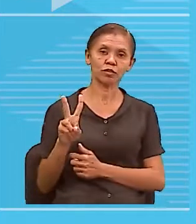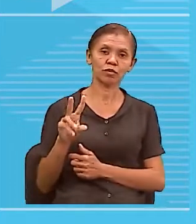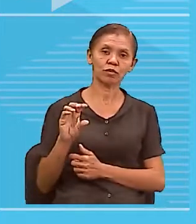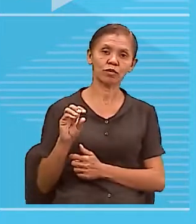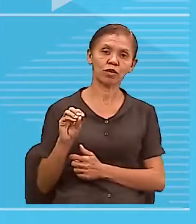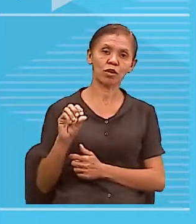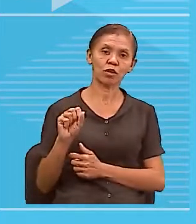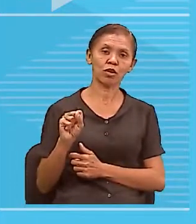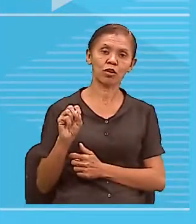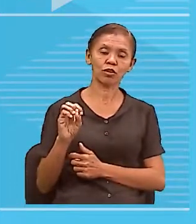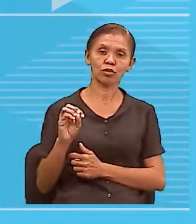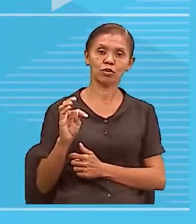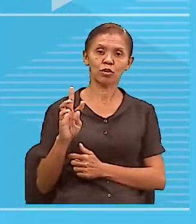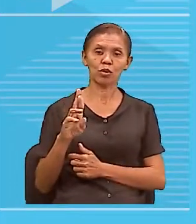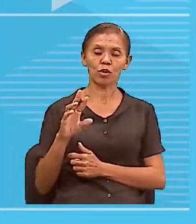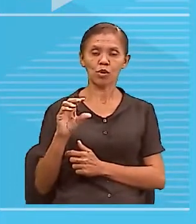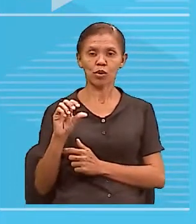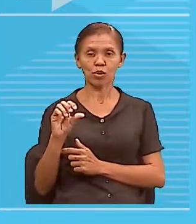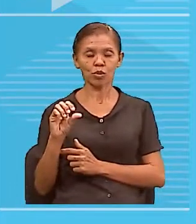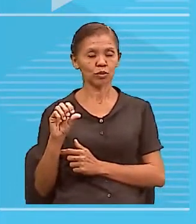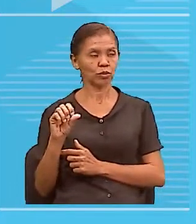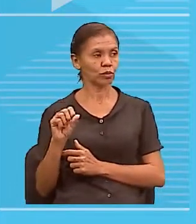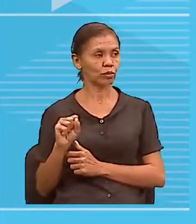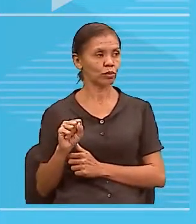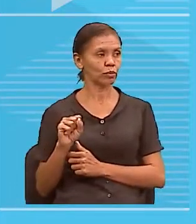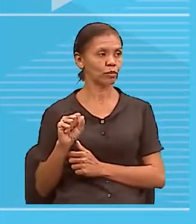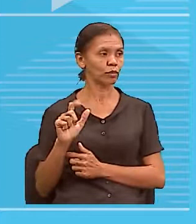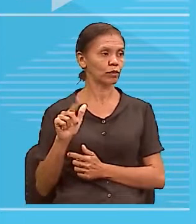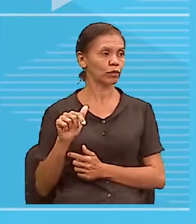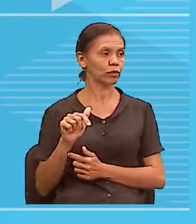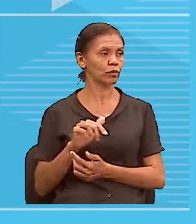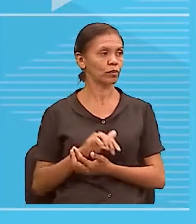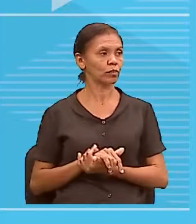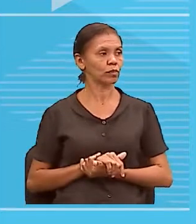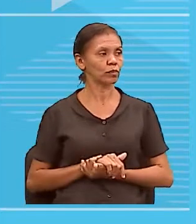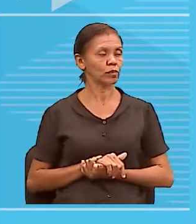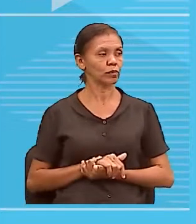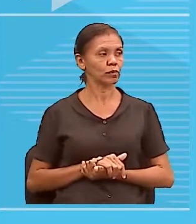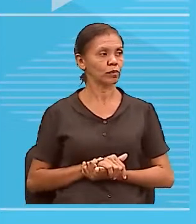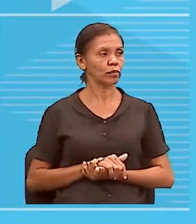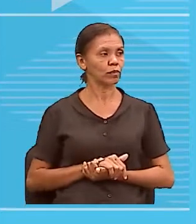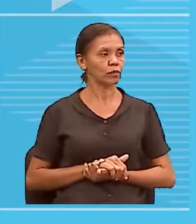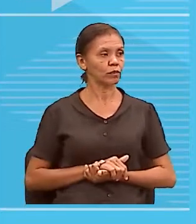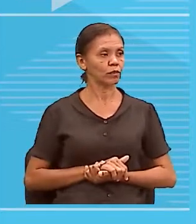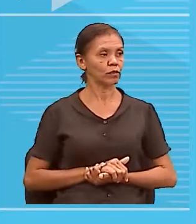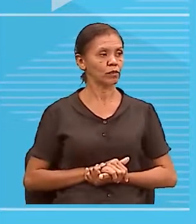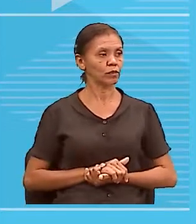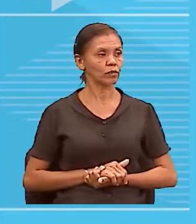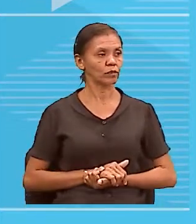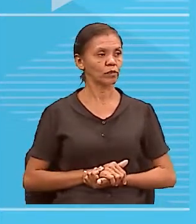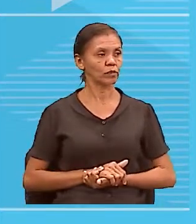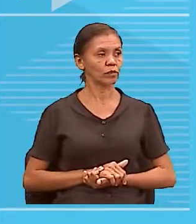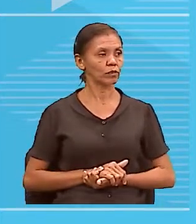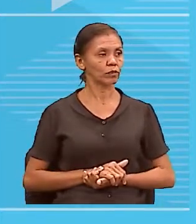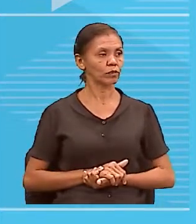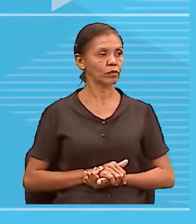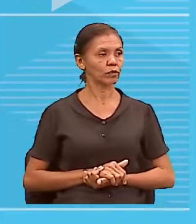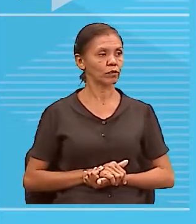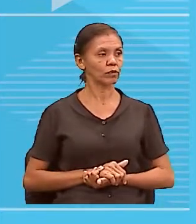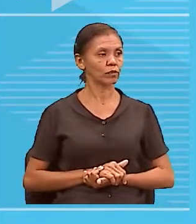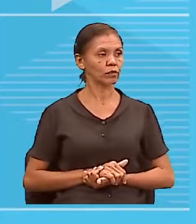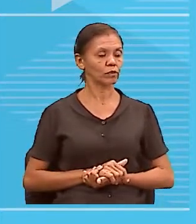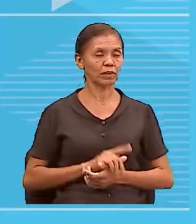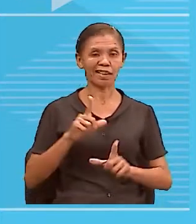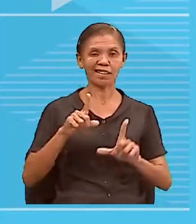Amado para não ficar amados amados é um adjetivo né amados então perde o de